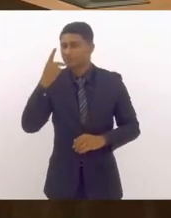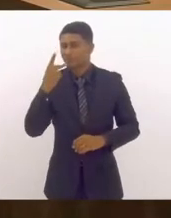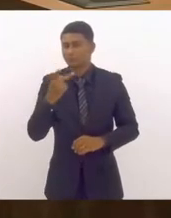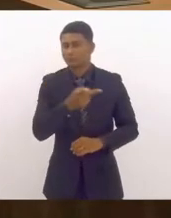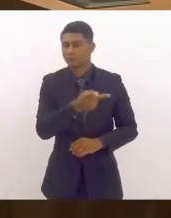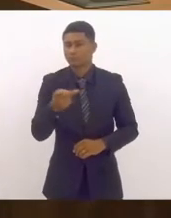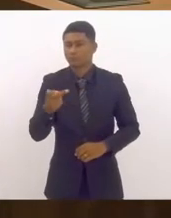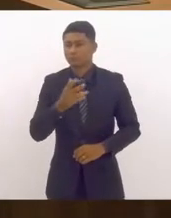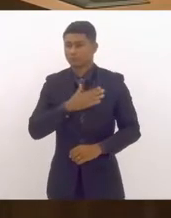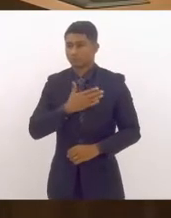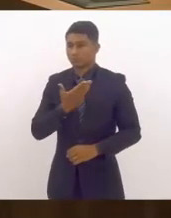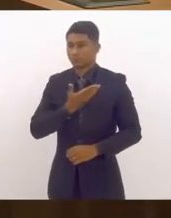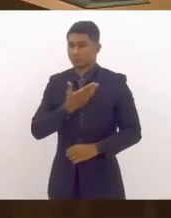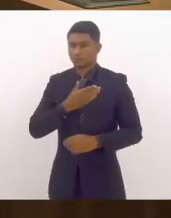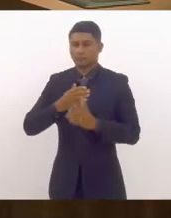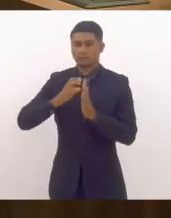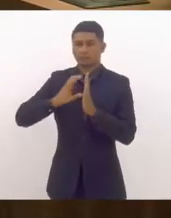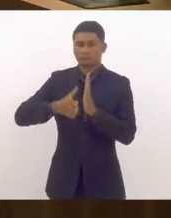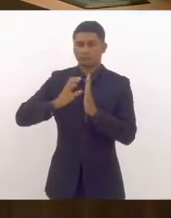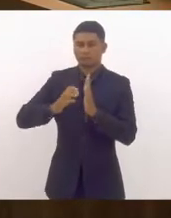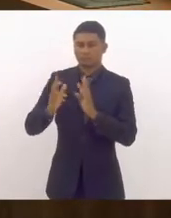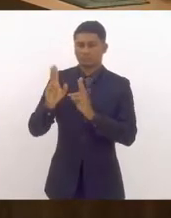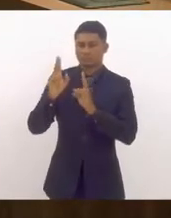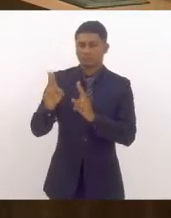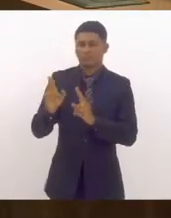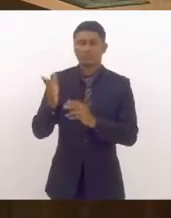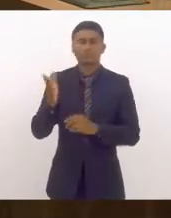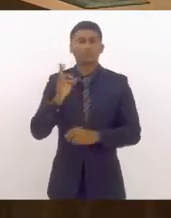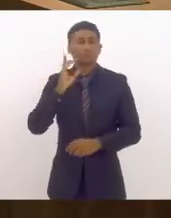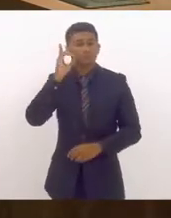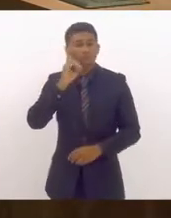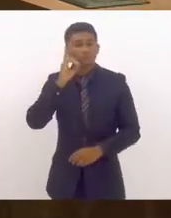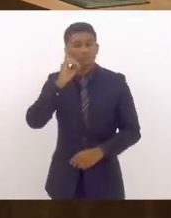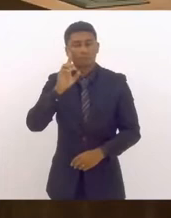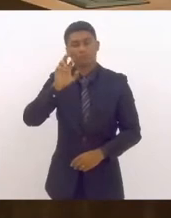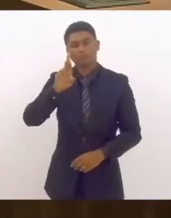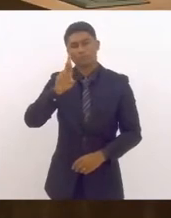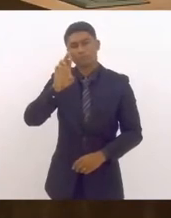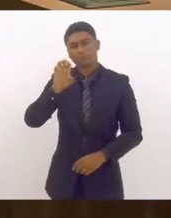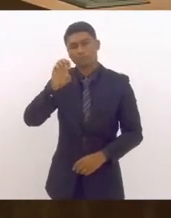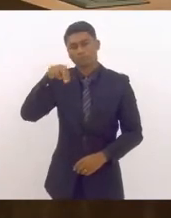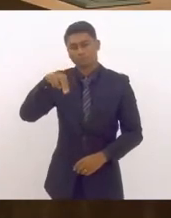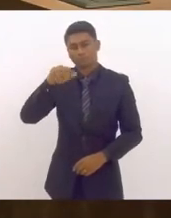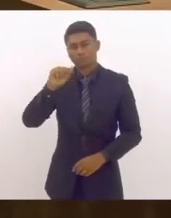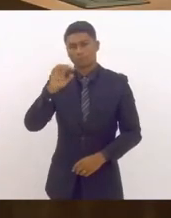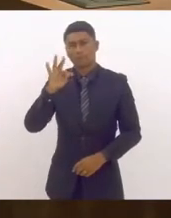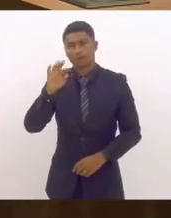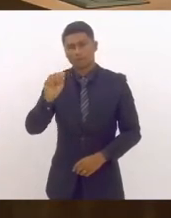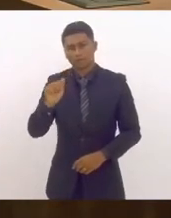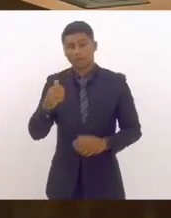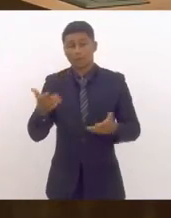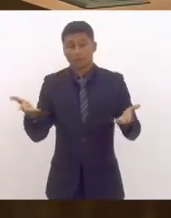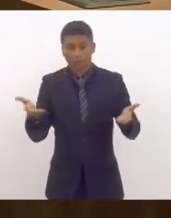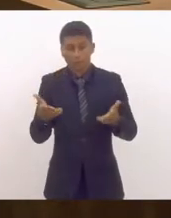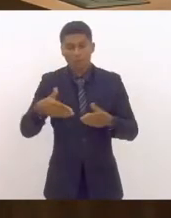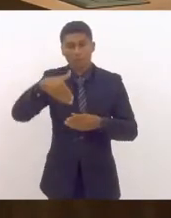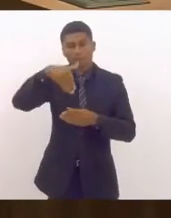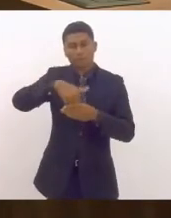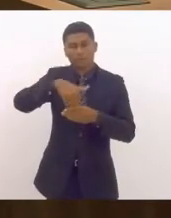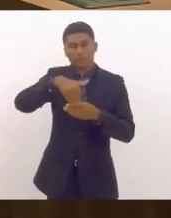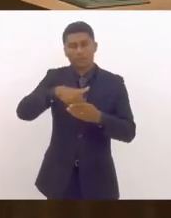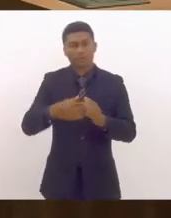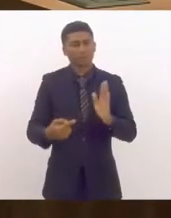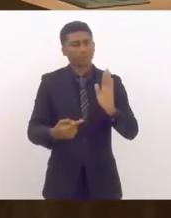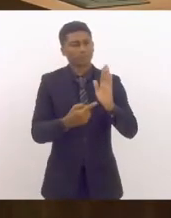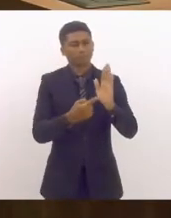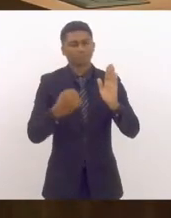minha companheira de partido, deputada Renata Souza, que essa também, para a gente hoje, é uma votação muito simbólica.